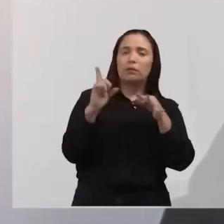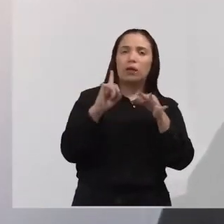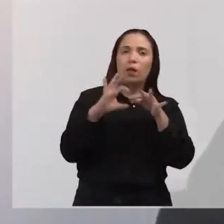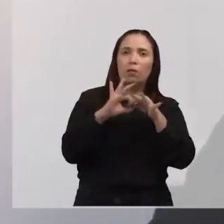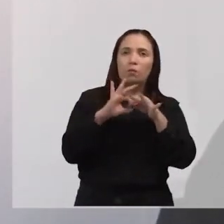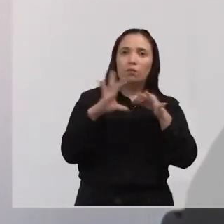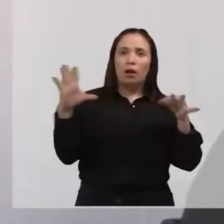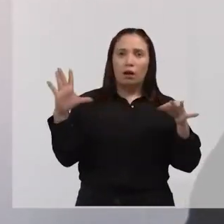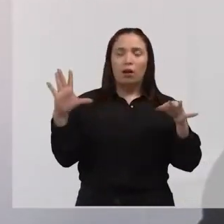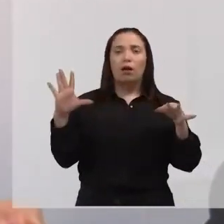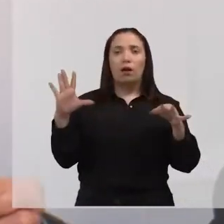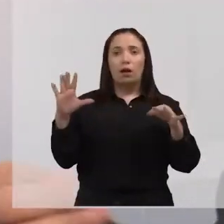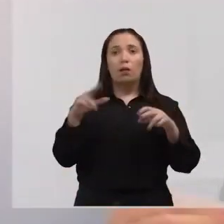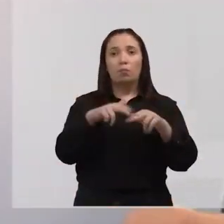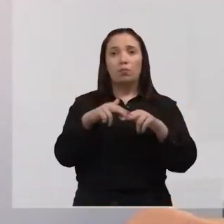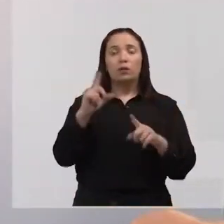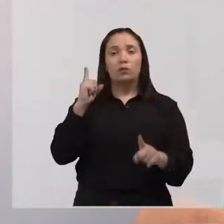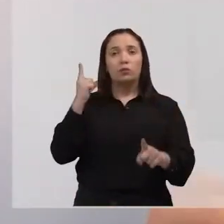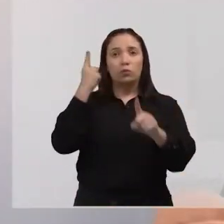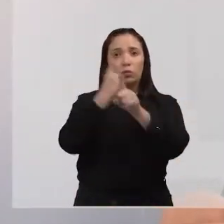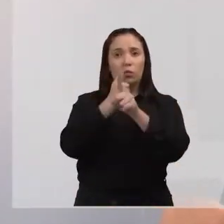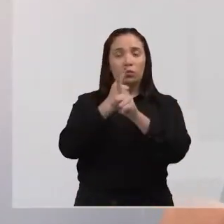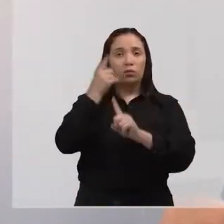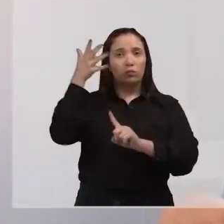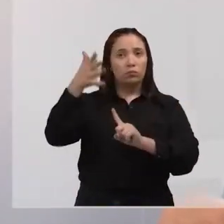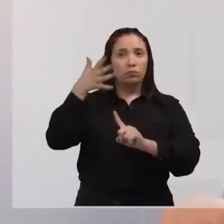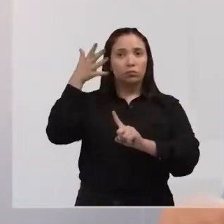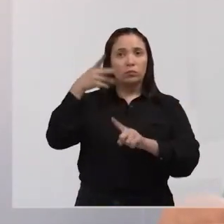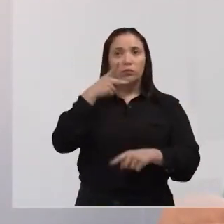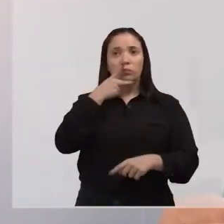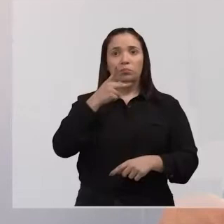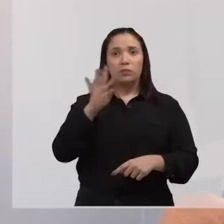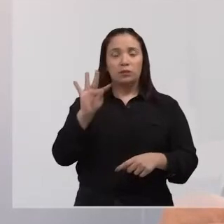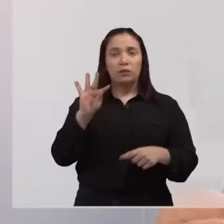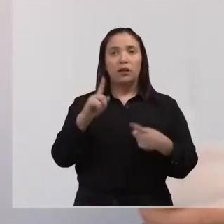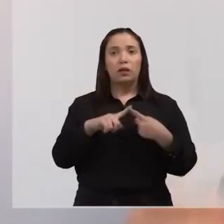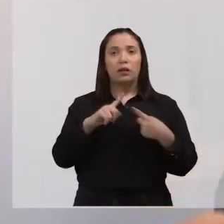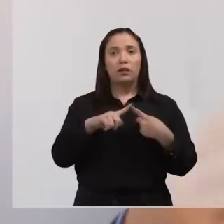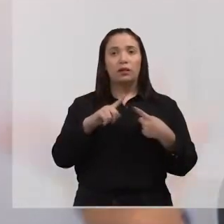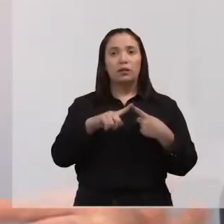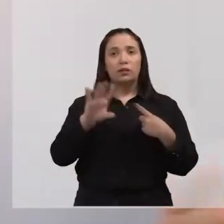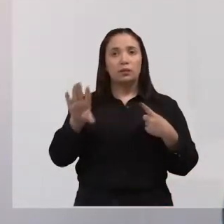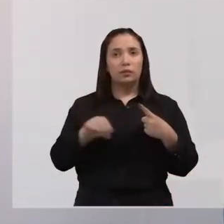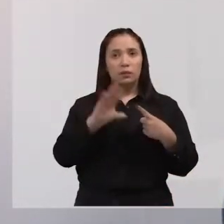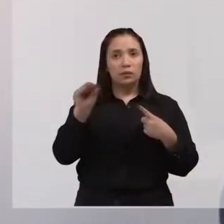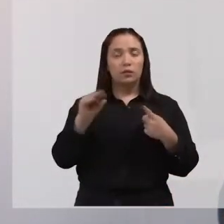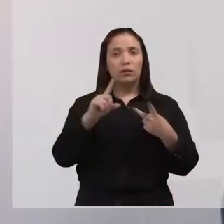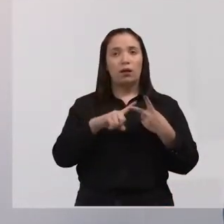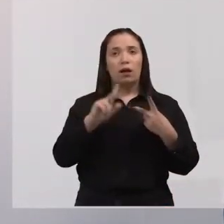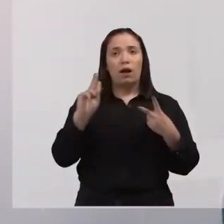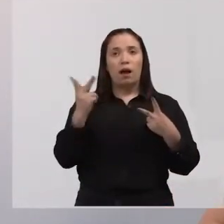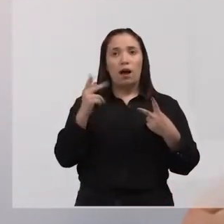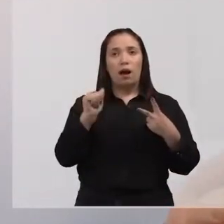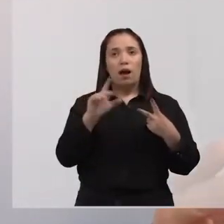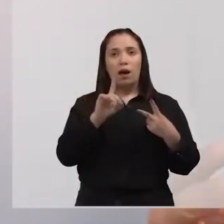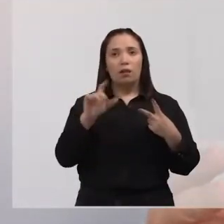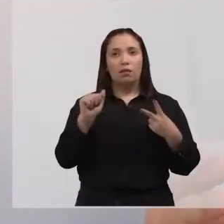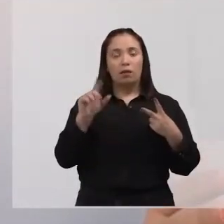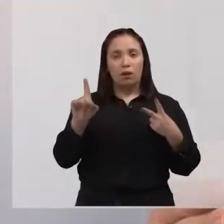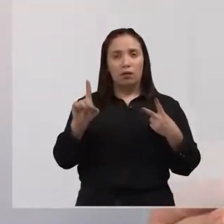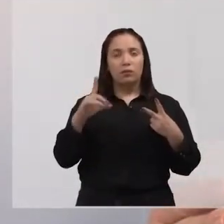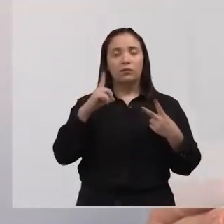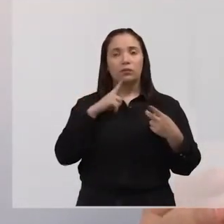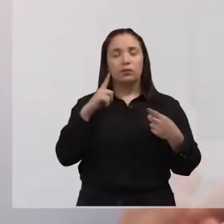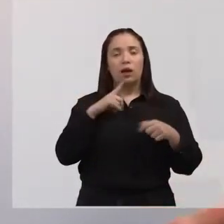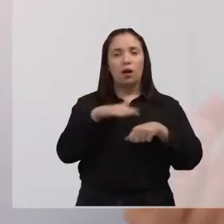Coincidiu a fala dele no encontro de Ciro e Fernando Haddad sobre a supervisão de